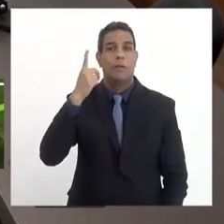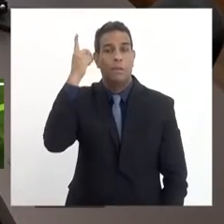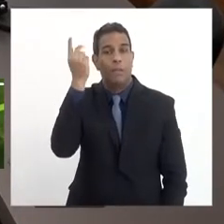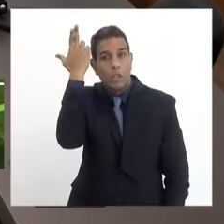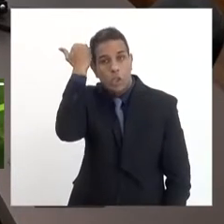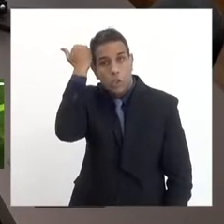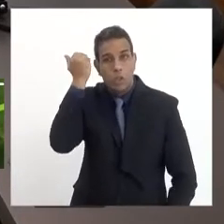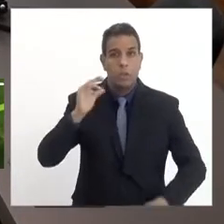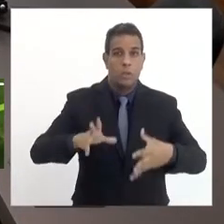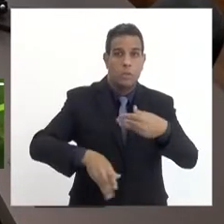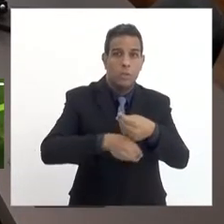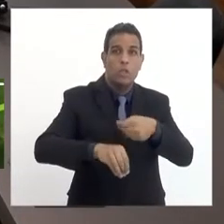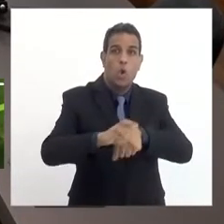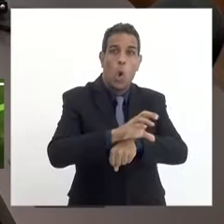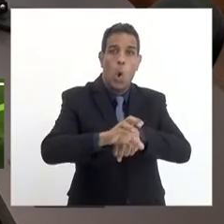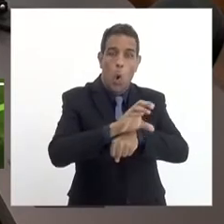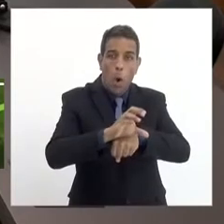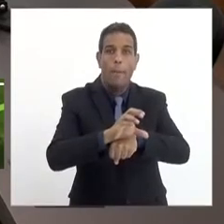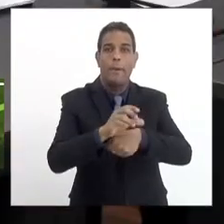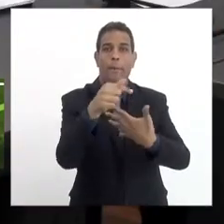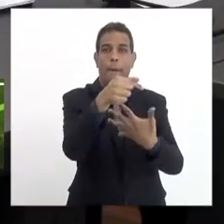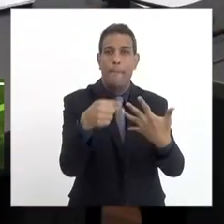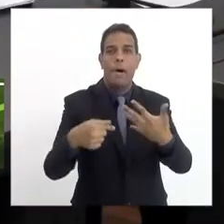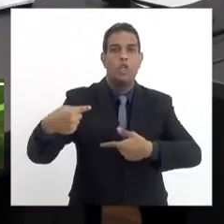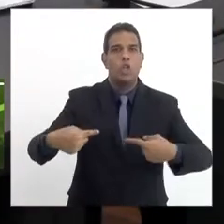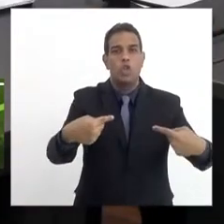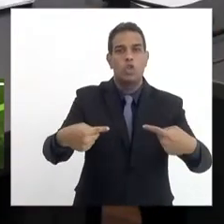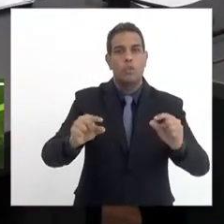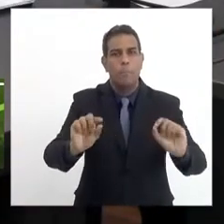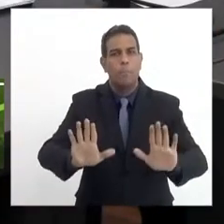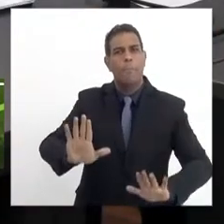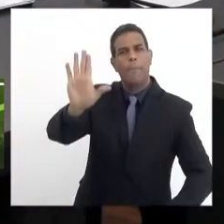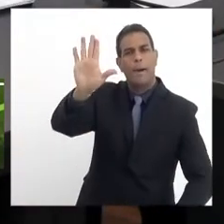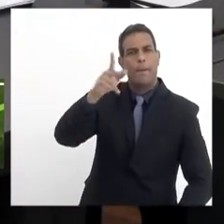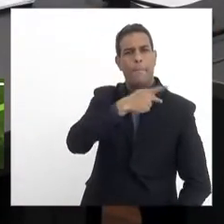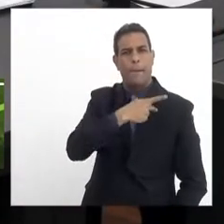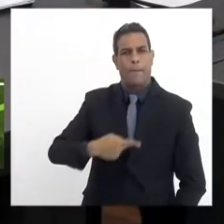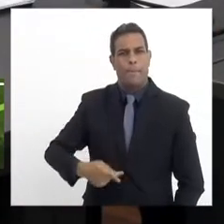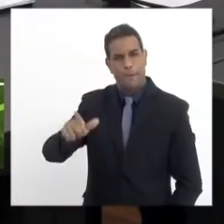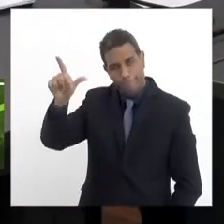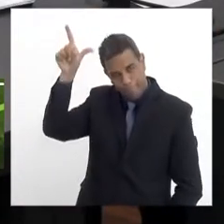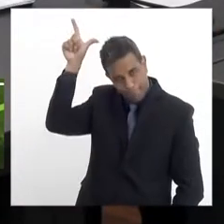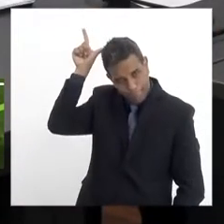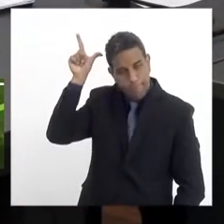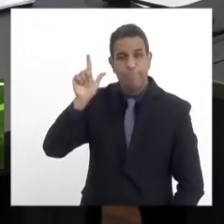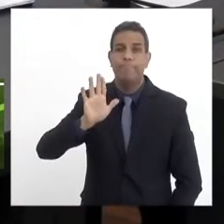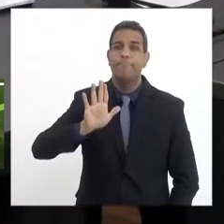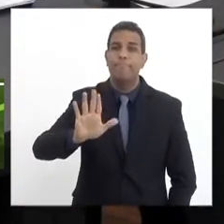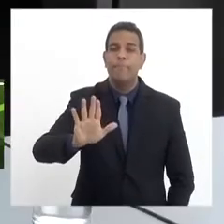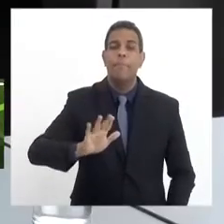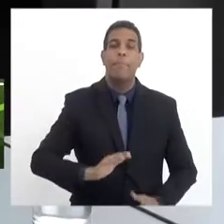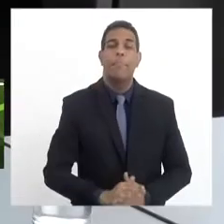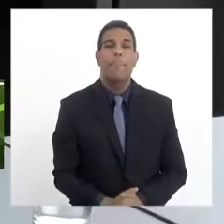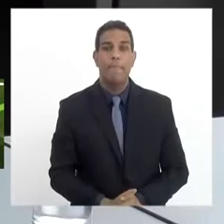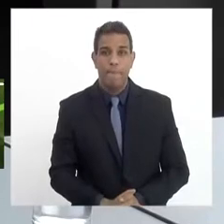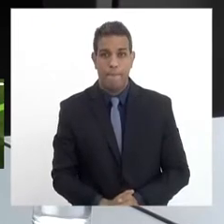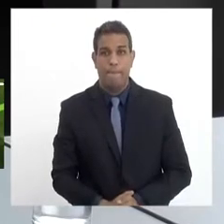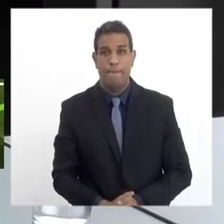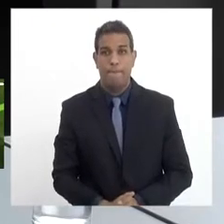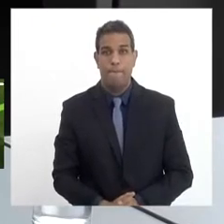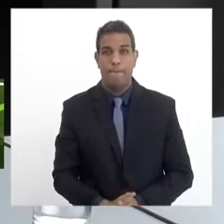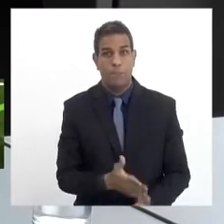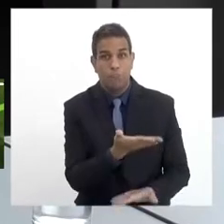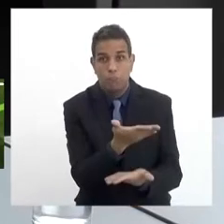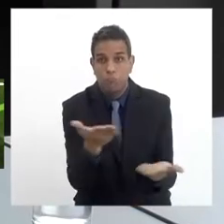pela constitucionalidade com emendas em discussão. Senhor presidente. Deputado Luiz Paulo. Deputado,